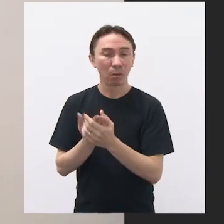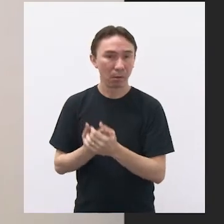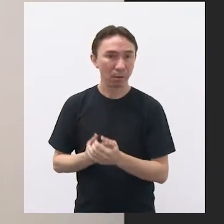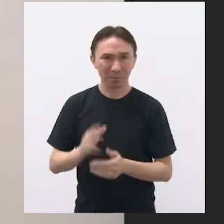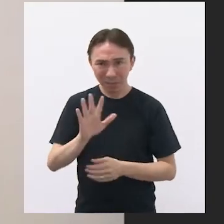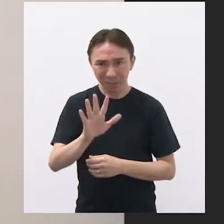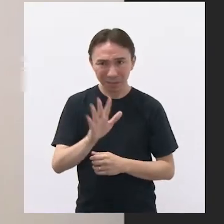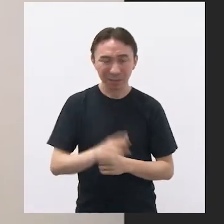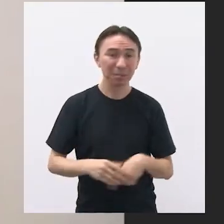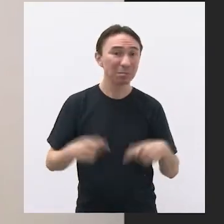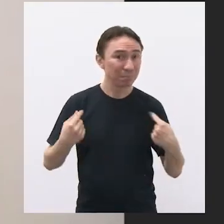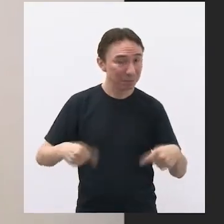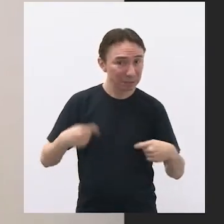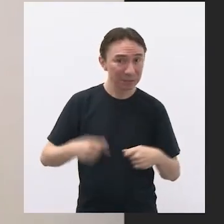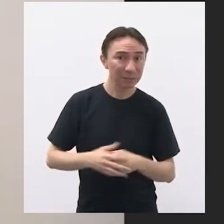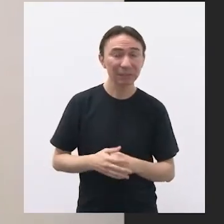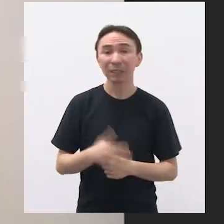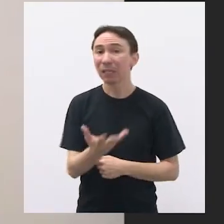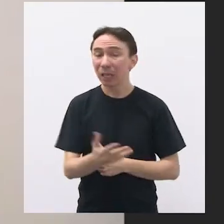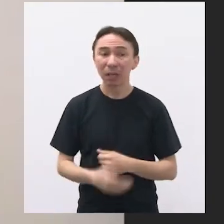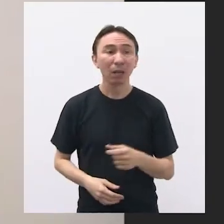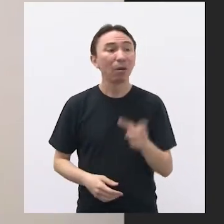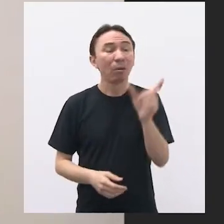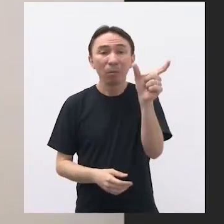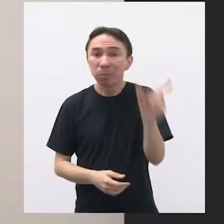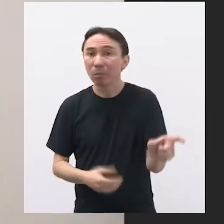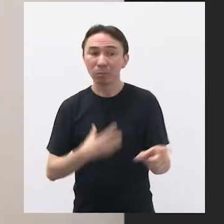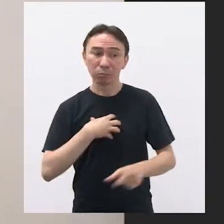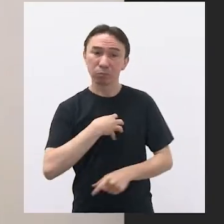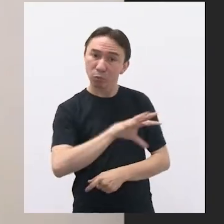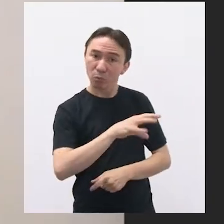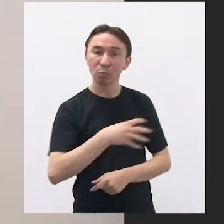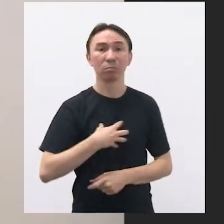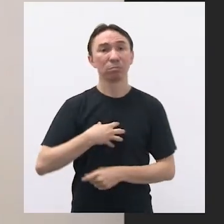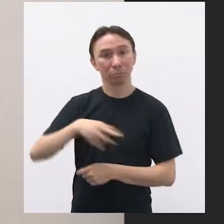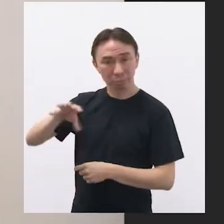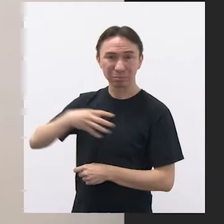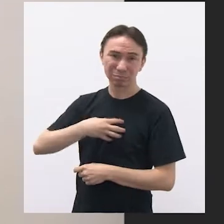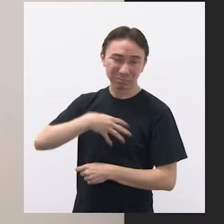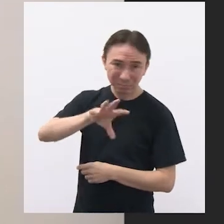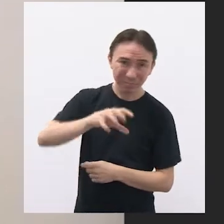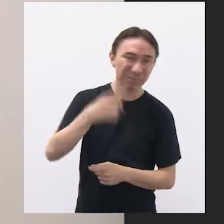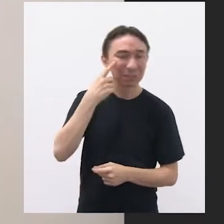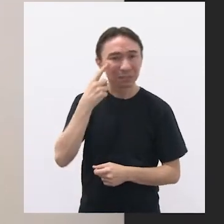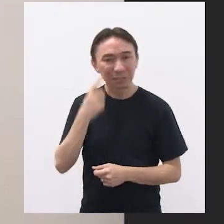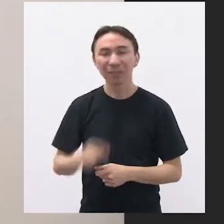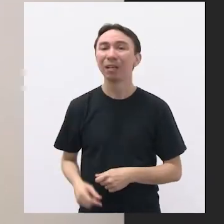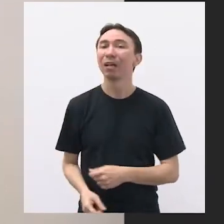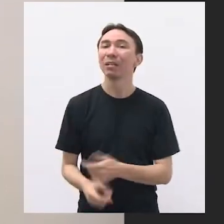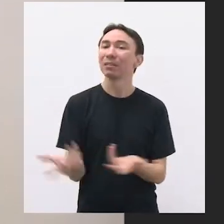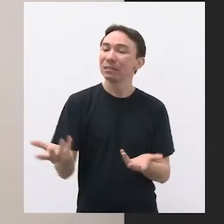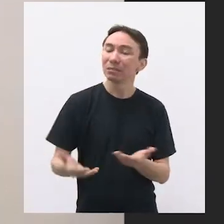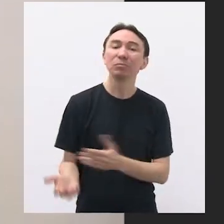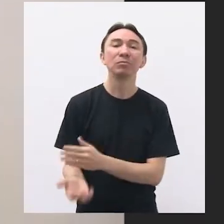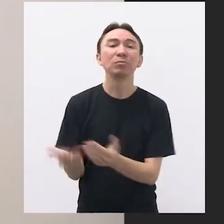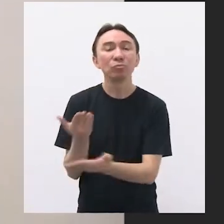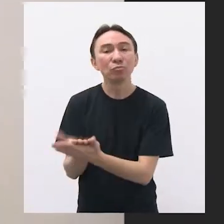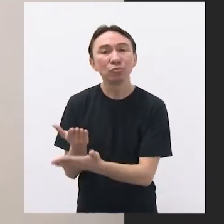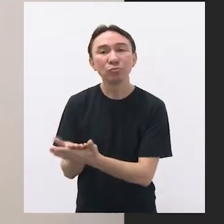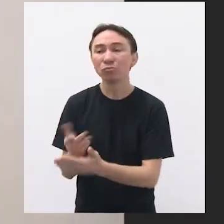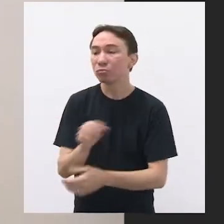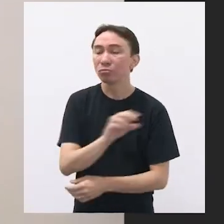reconhecer as identidades dos nossos estudantes, das nossas estudantes. Então, reconhecer a identidade, ela é primordial